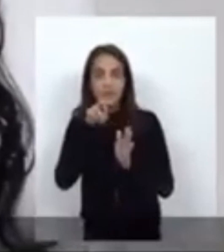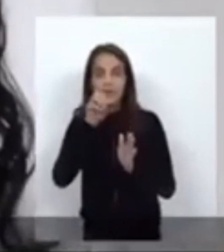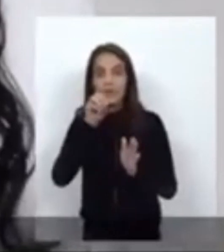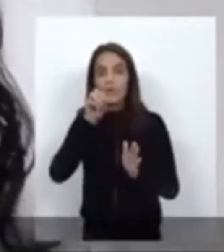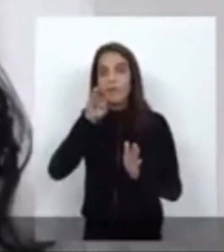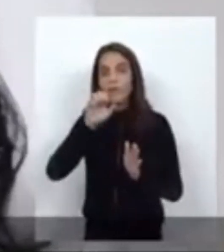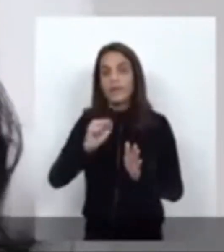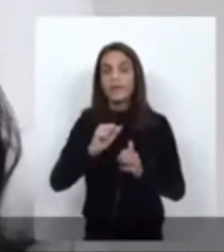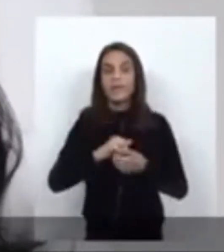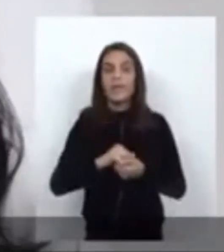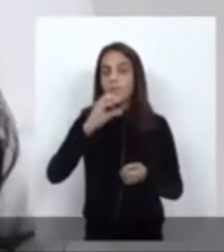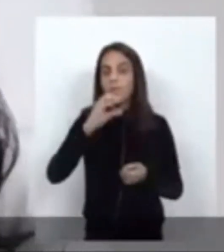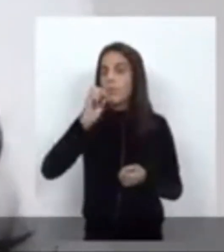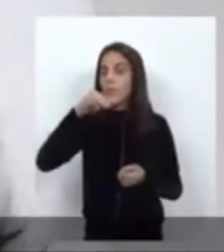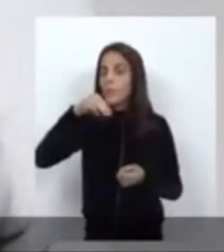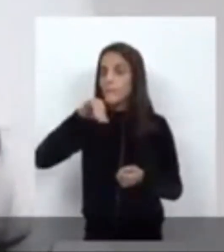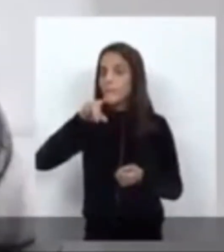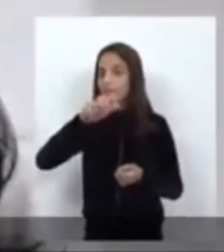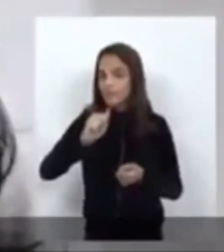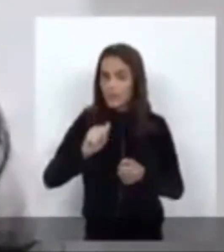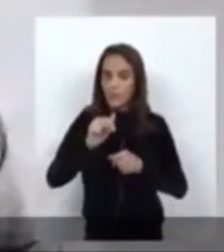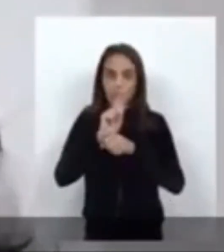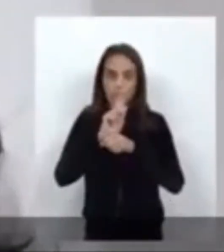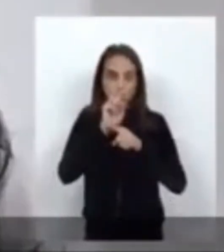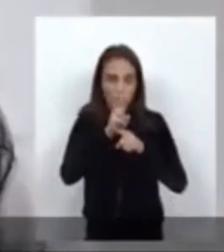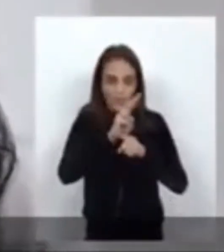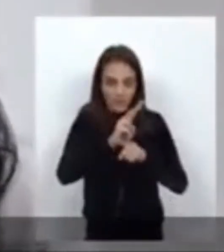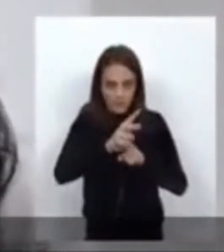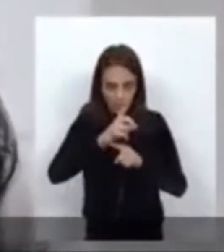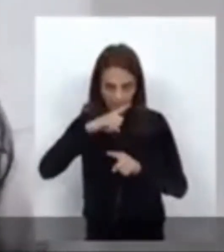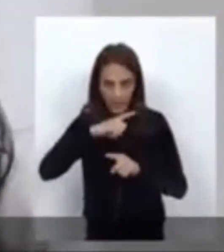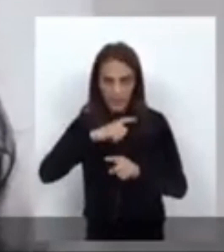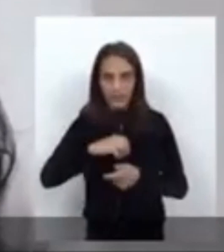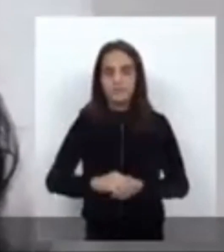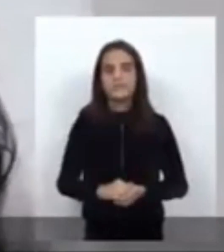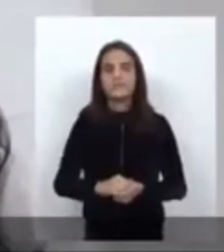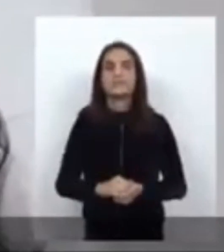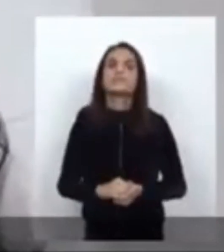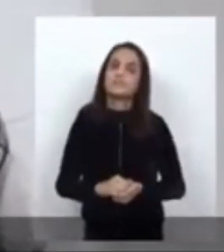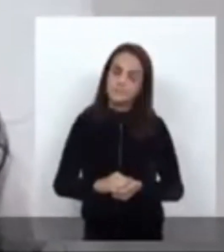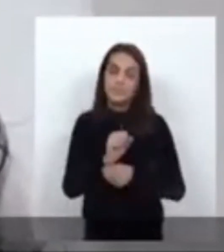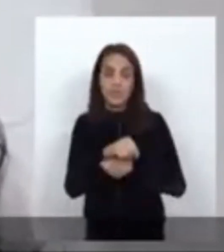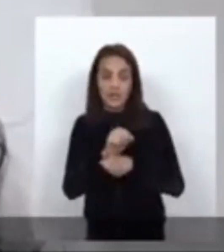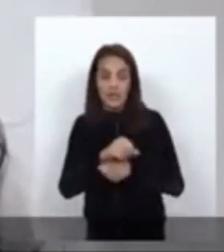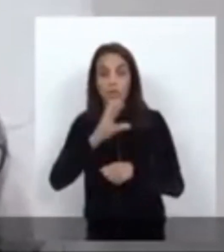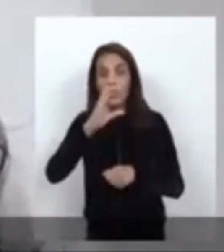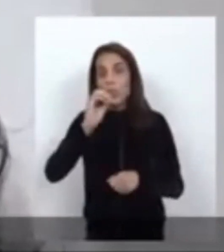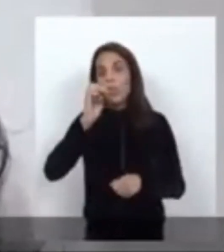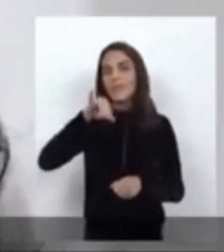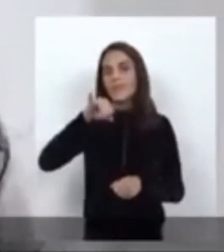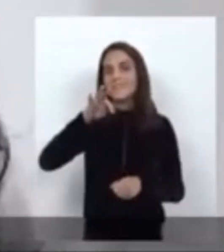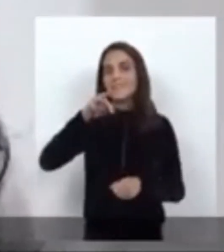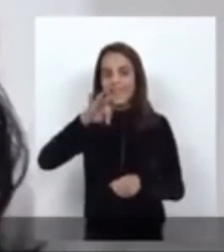de calibragem conta com o supervisor? Sim. O comitê de calibragem, ele aí